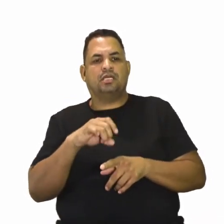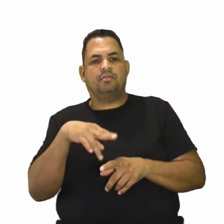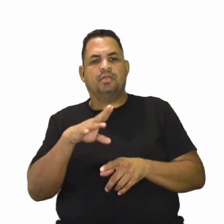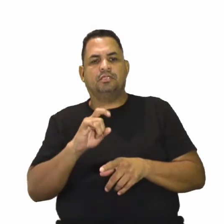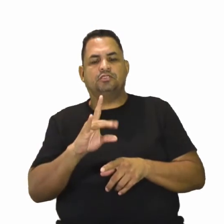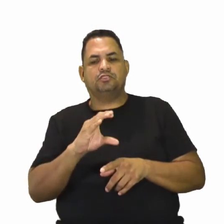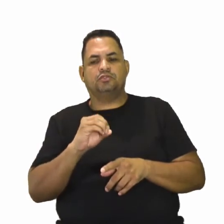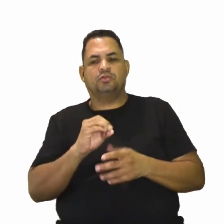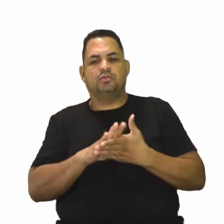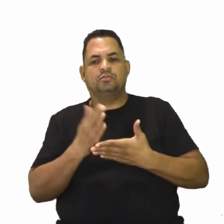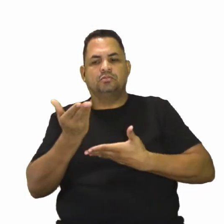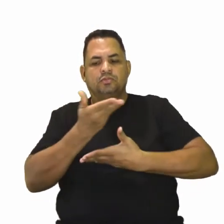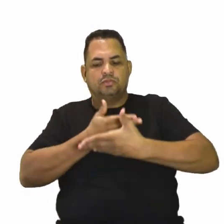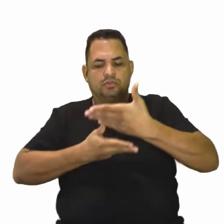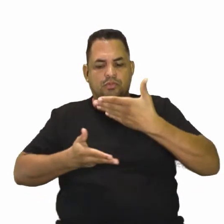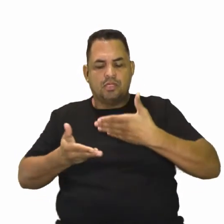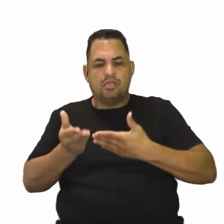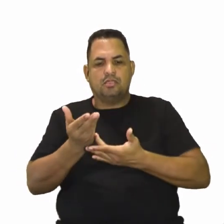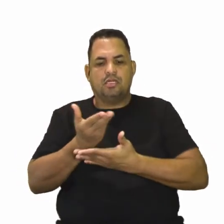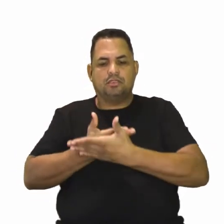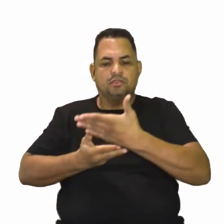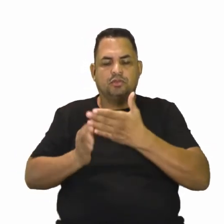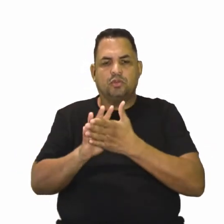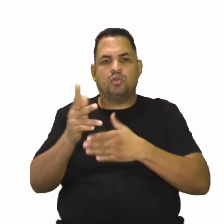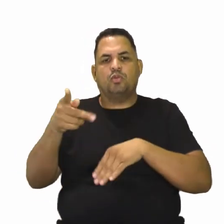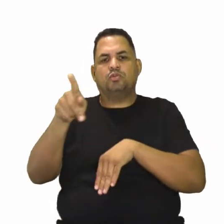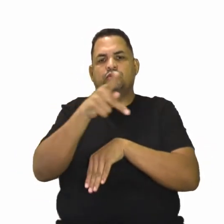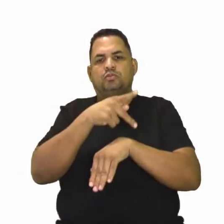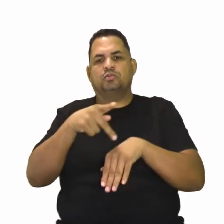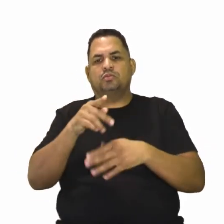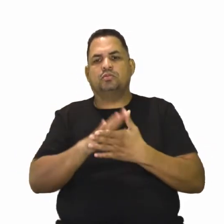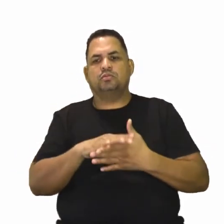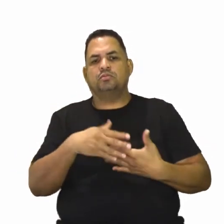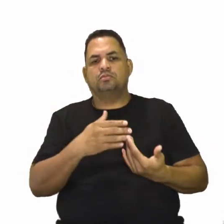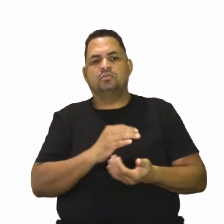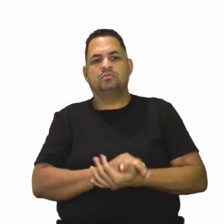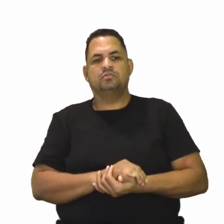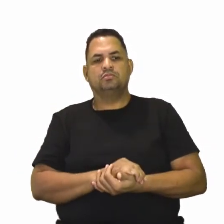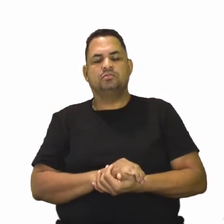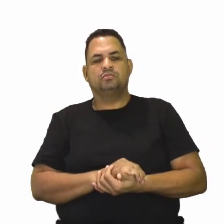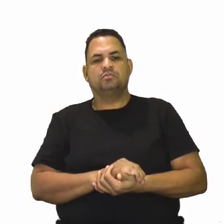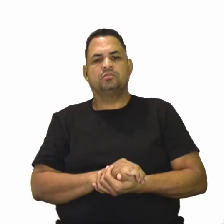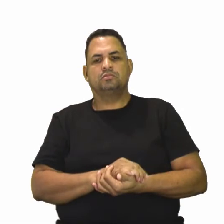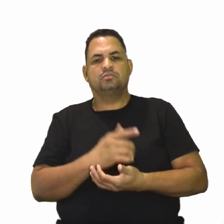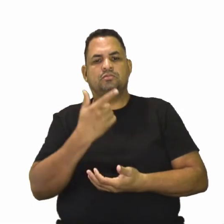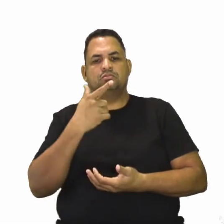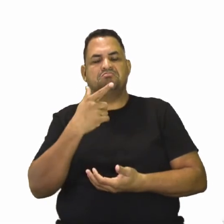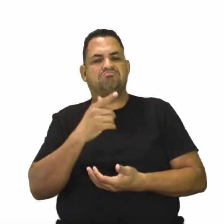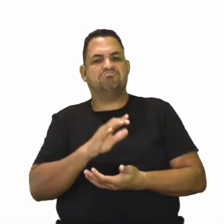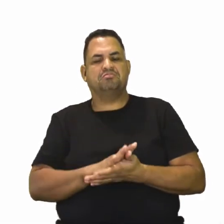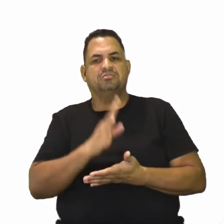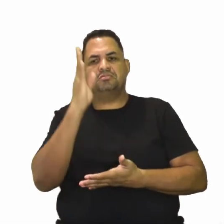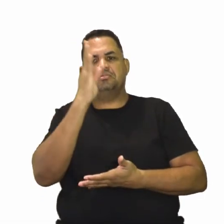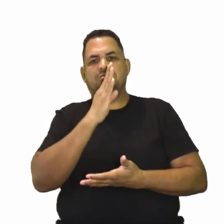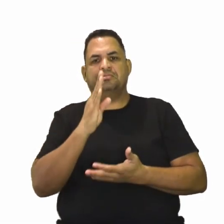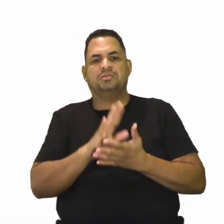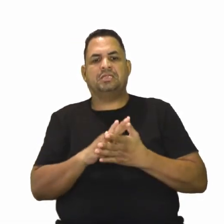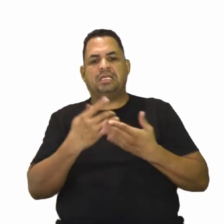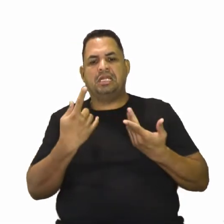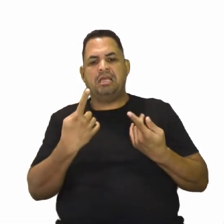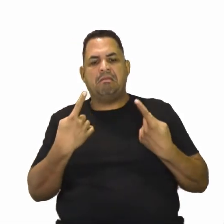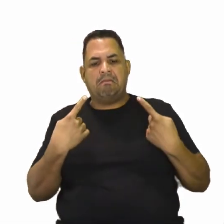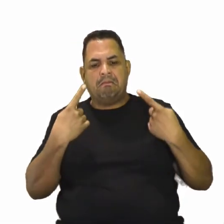pragmatismo diplomático. Isso aqui eles são muito bons, para citar os mais relevantes. Então não tem como o Brasil hoje querer brigar com a